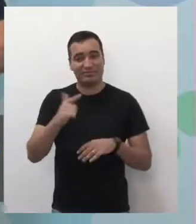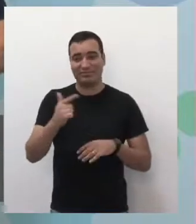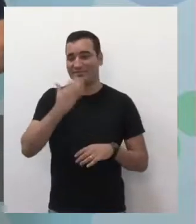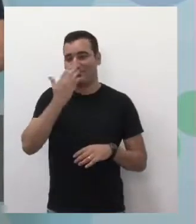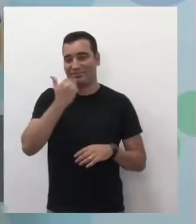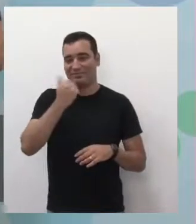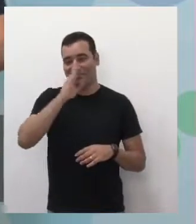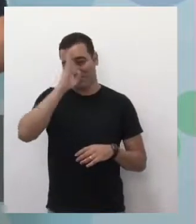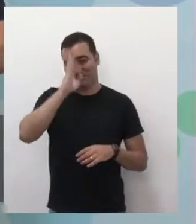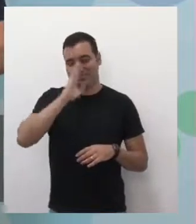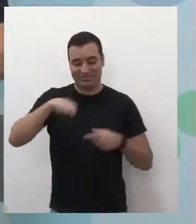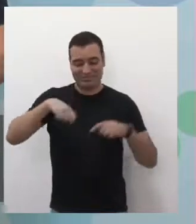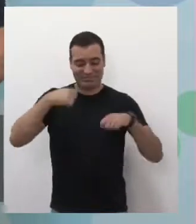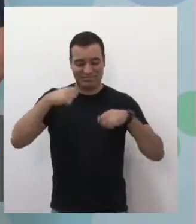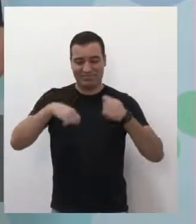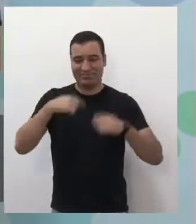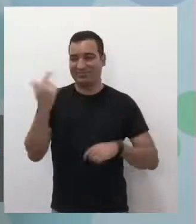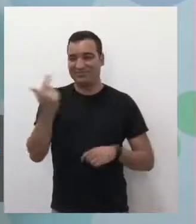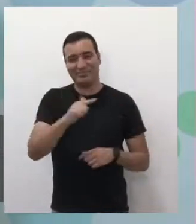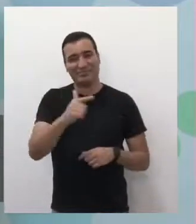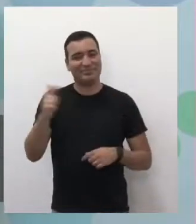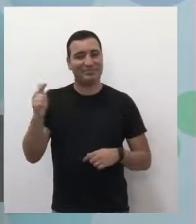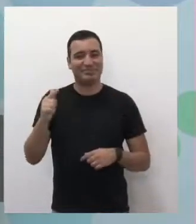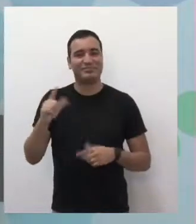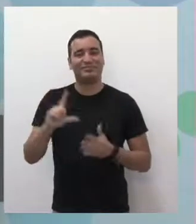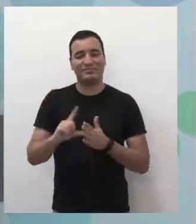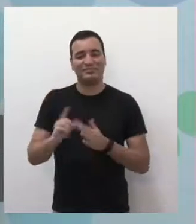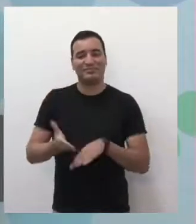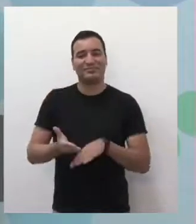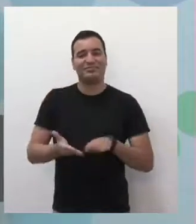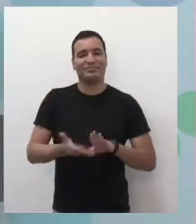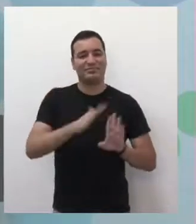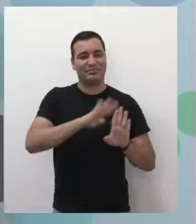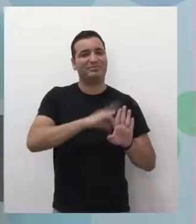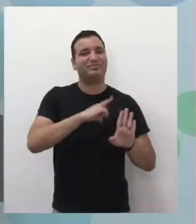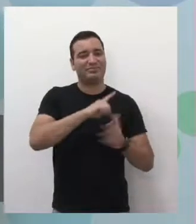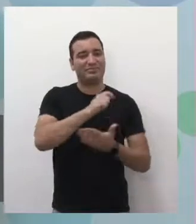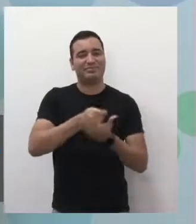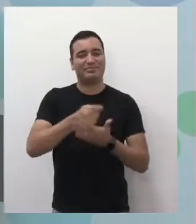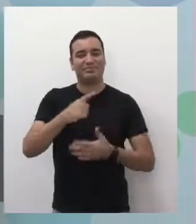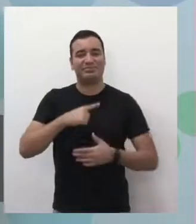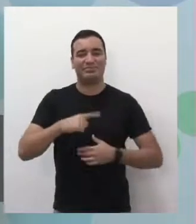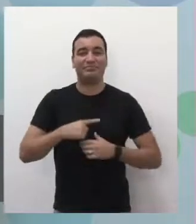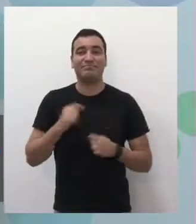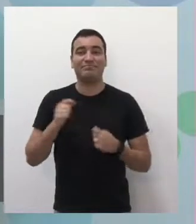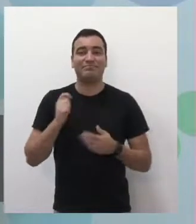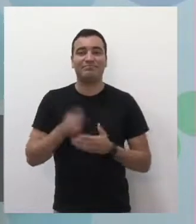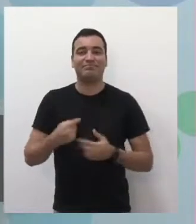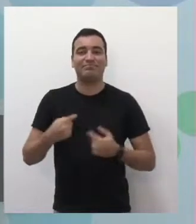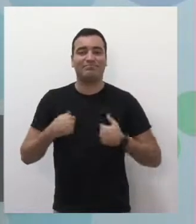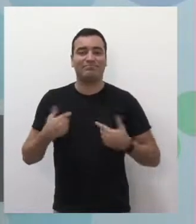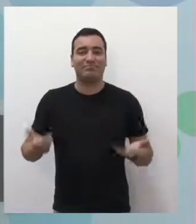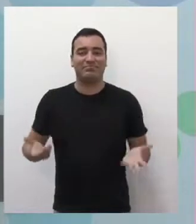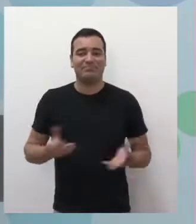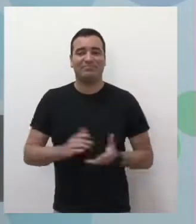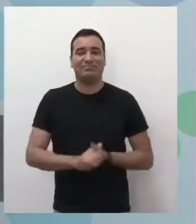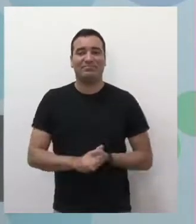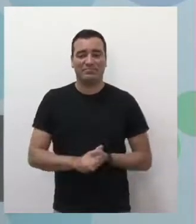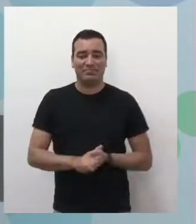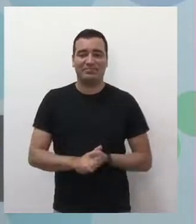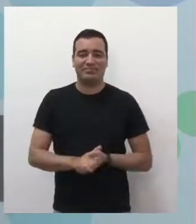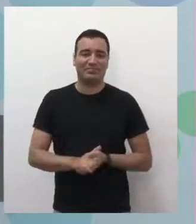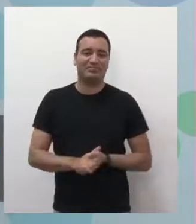grátis. Não existe. Alguém está pagando a conta. Tá bom? É verdade. E no caso dessa conta aqui, quem pagou fui eu mesmo.